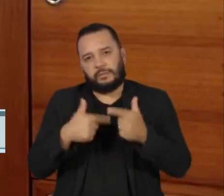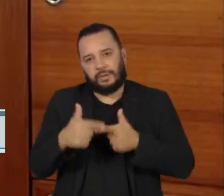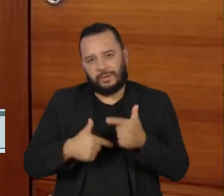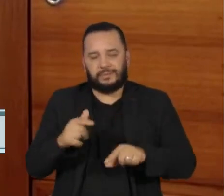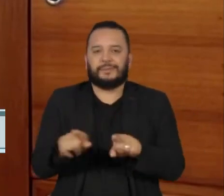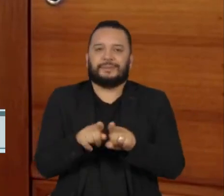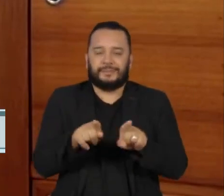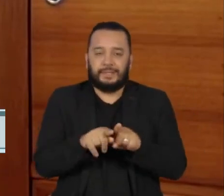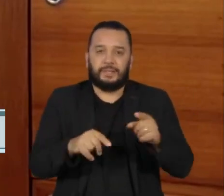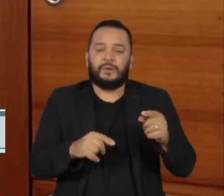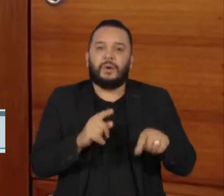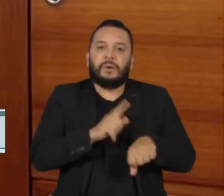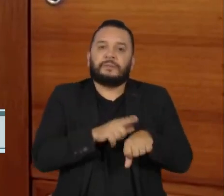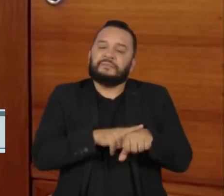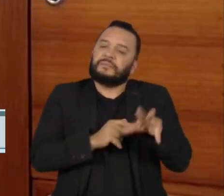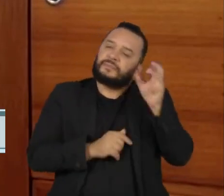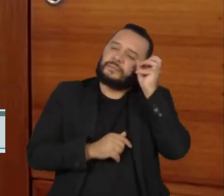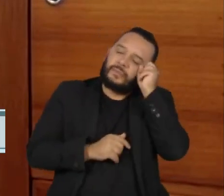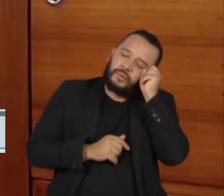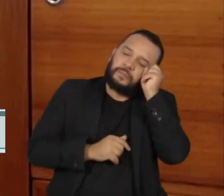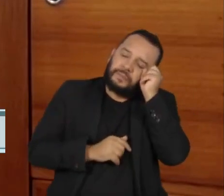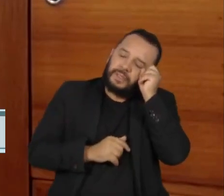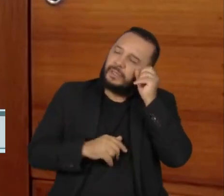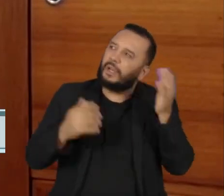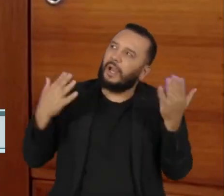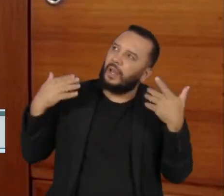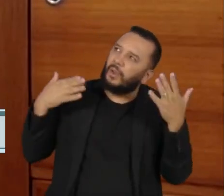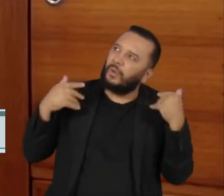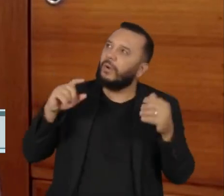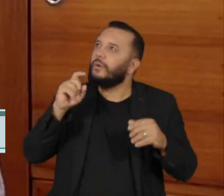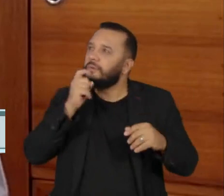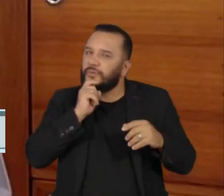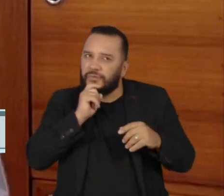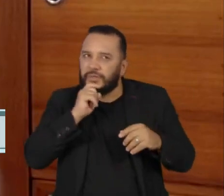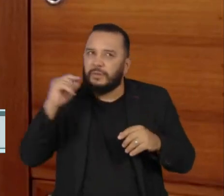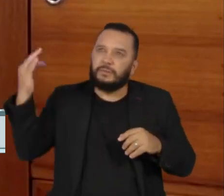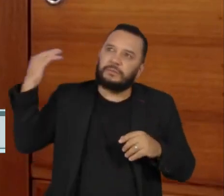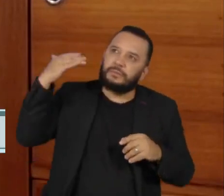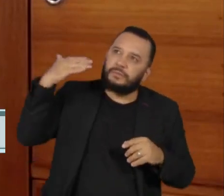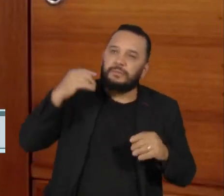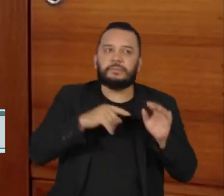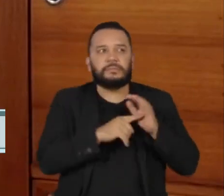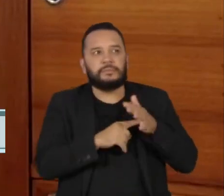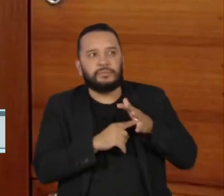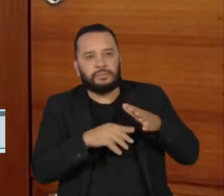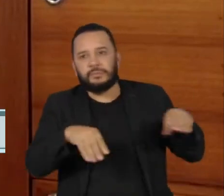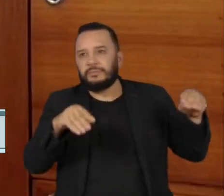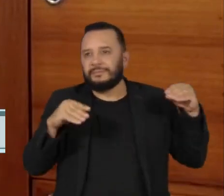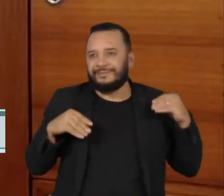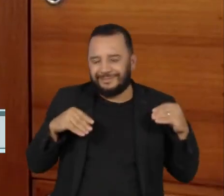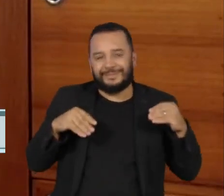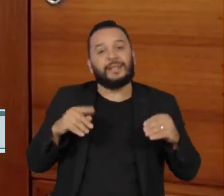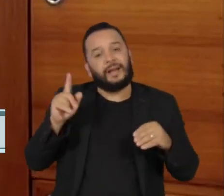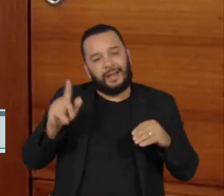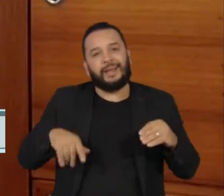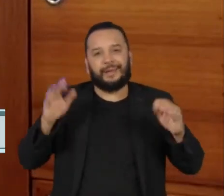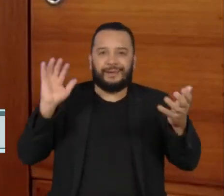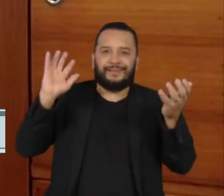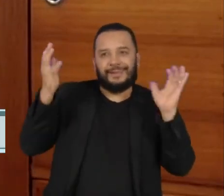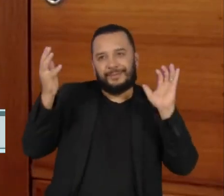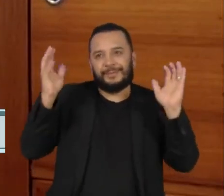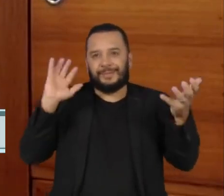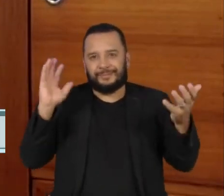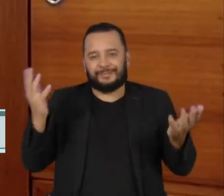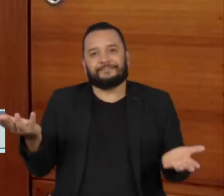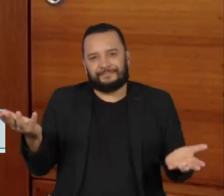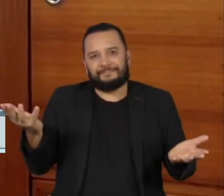mesmo o horário quando a gente vai dormir, quando escolhe se está calor ou frio, se liga o ar-condicionado, se usa uma coberta ou um lençol mais frio. Fora isso,